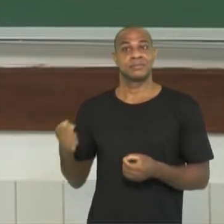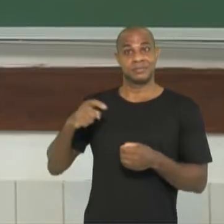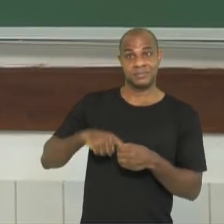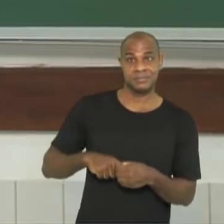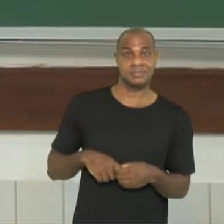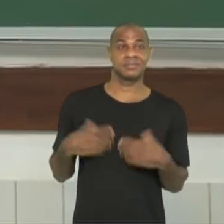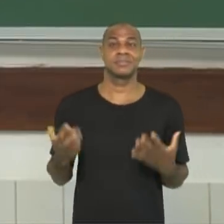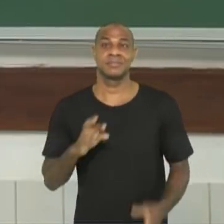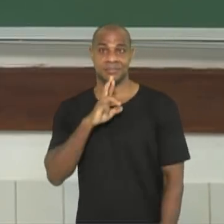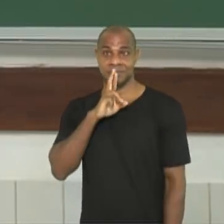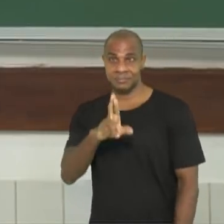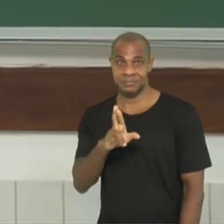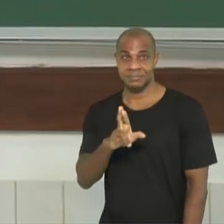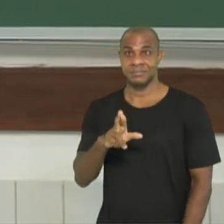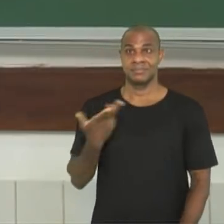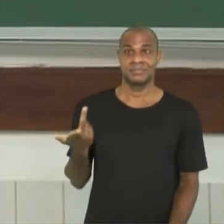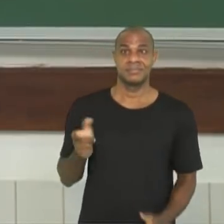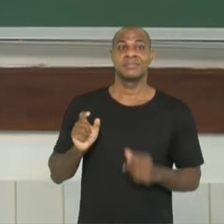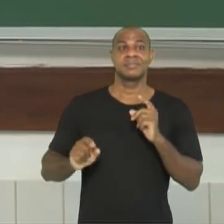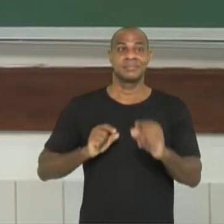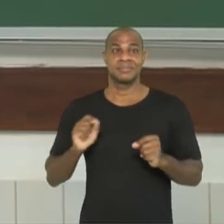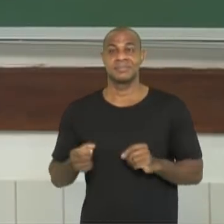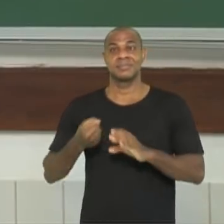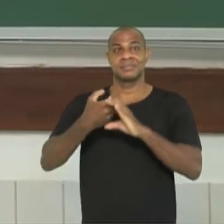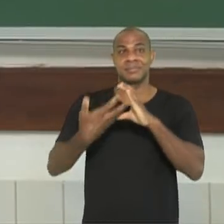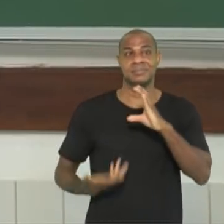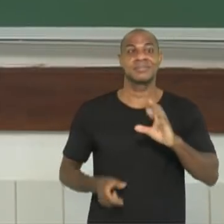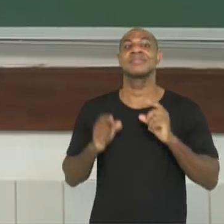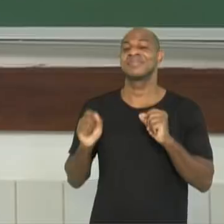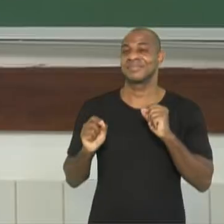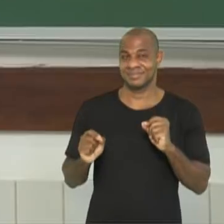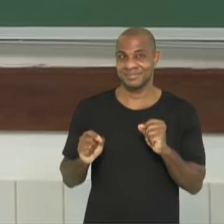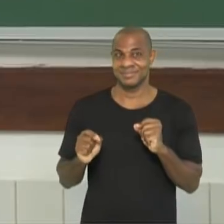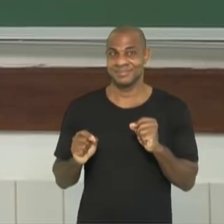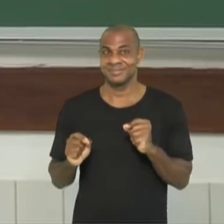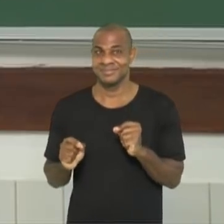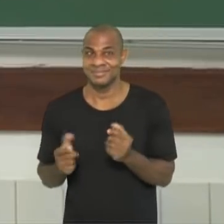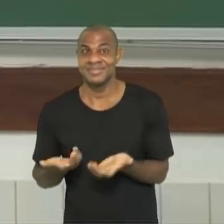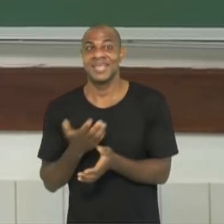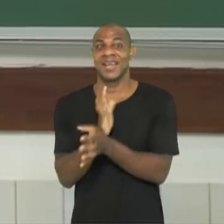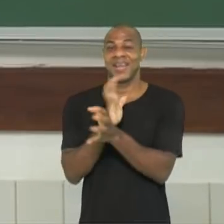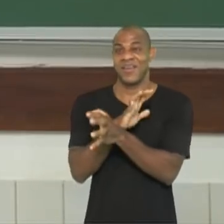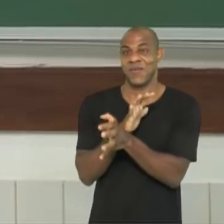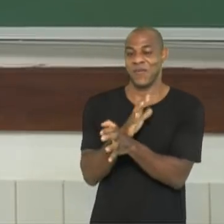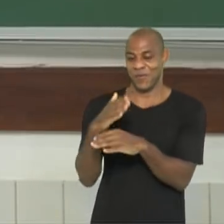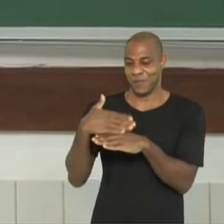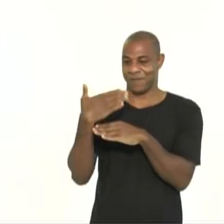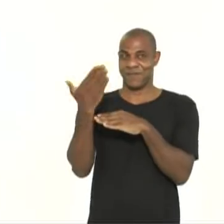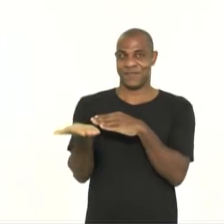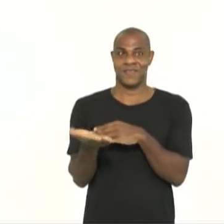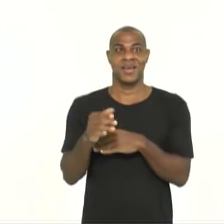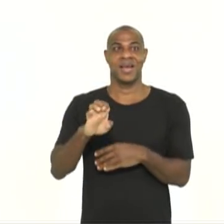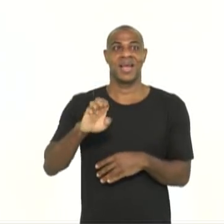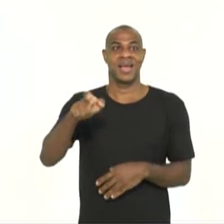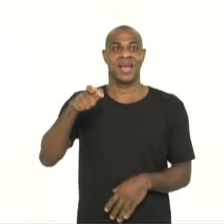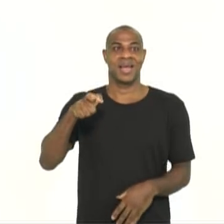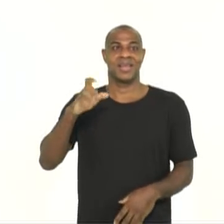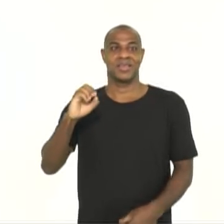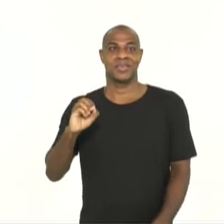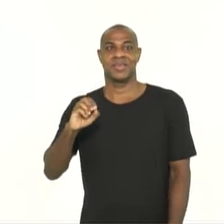Voltamos e a resposta desse exercício é a característica que todos os artrópodes compartilham. Alternativa